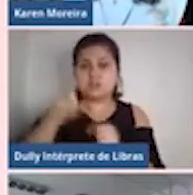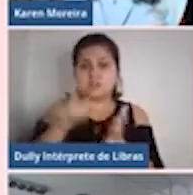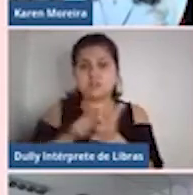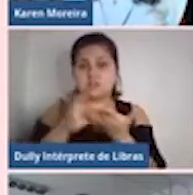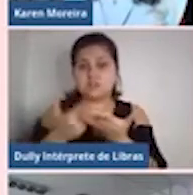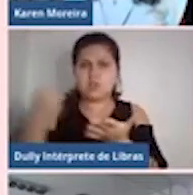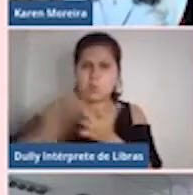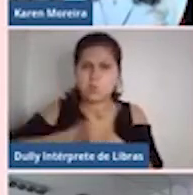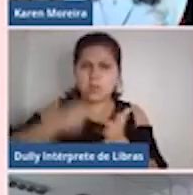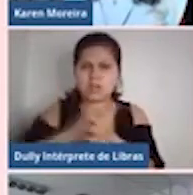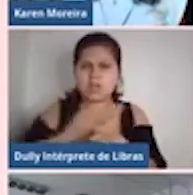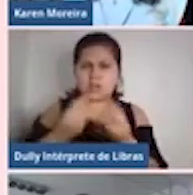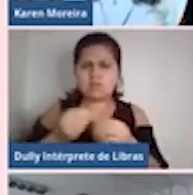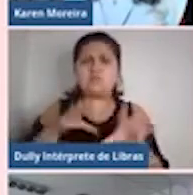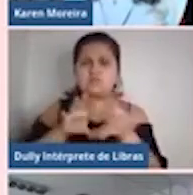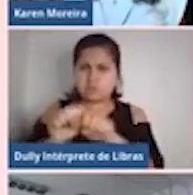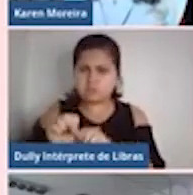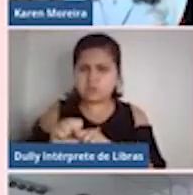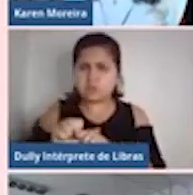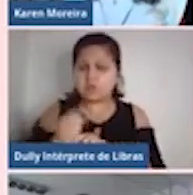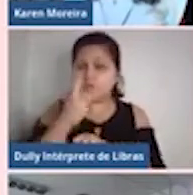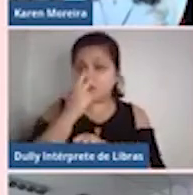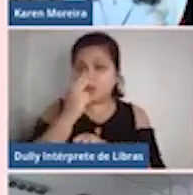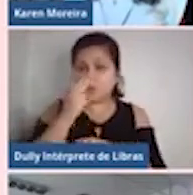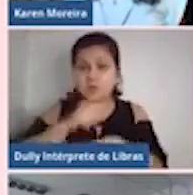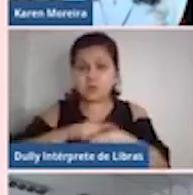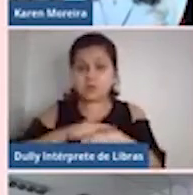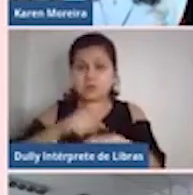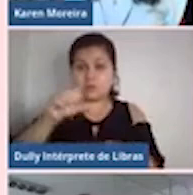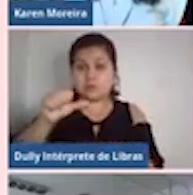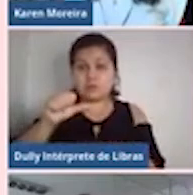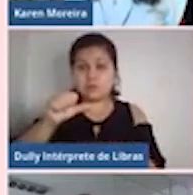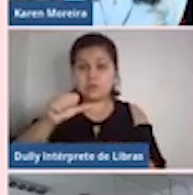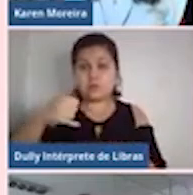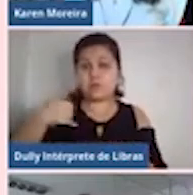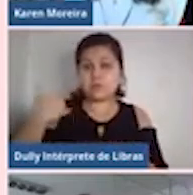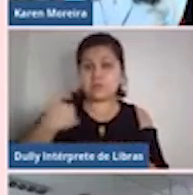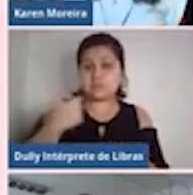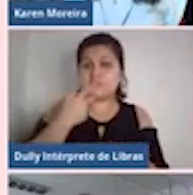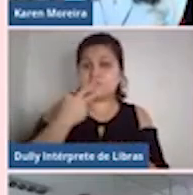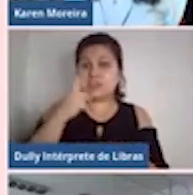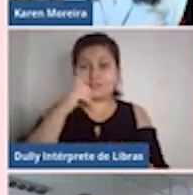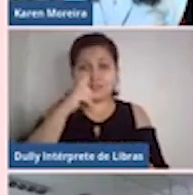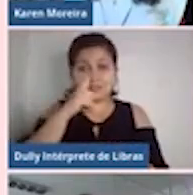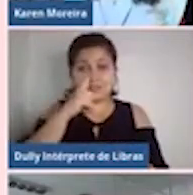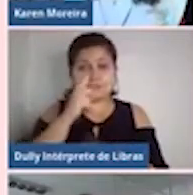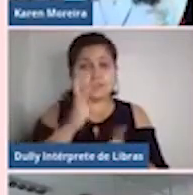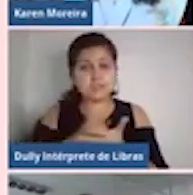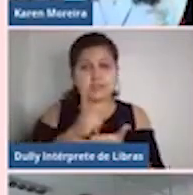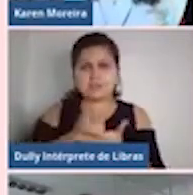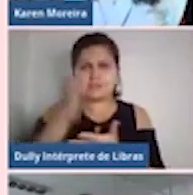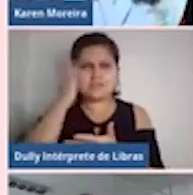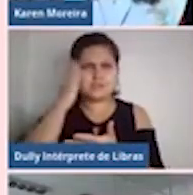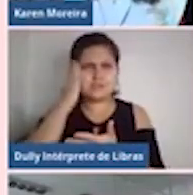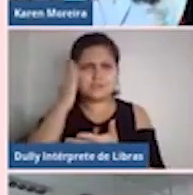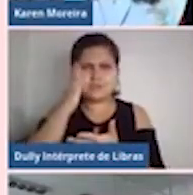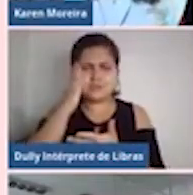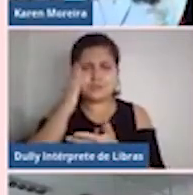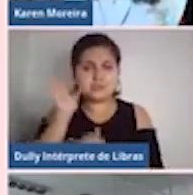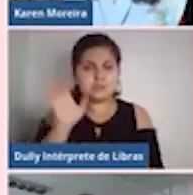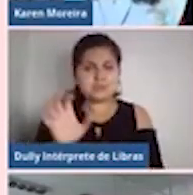isso. Me formei. E ao mesmo tempo, com 9 anos, eu dizia que eu ia ser mãe. Então eu sempre soube